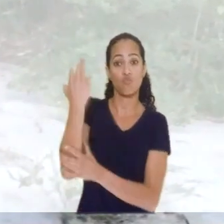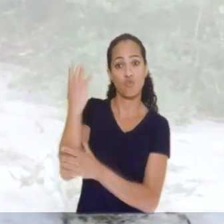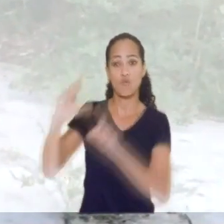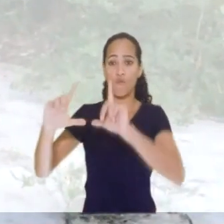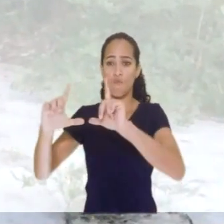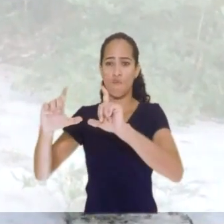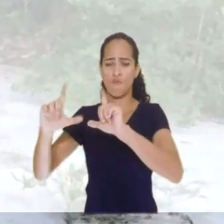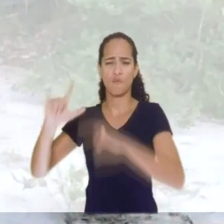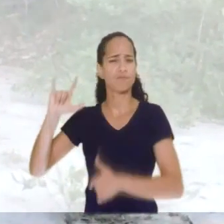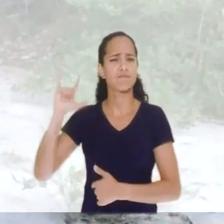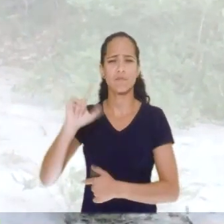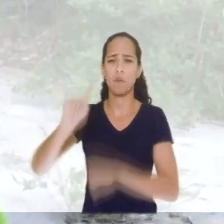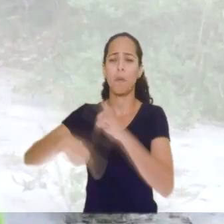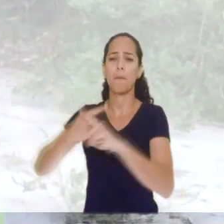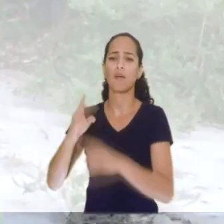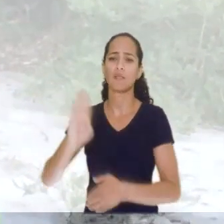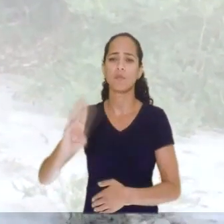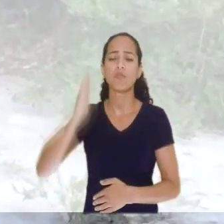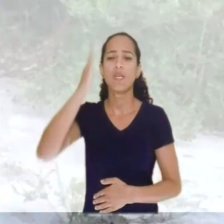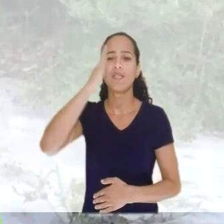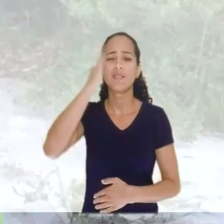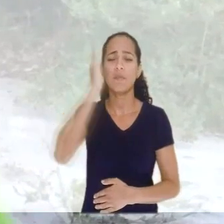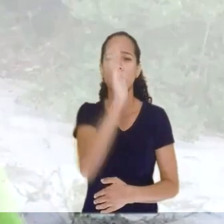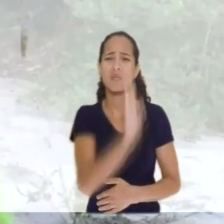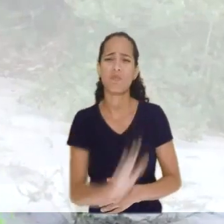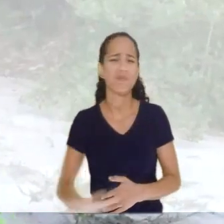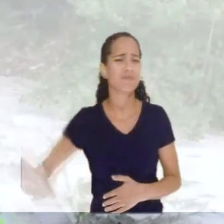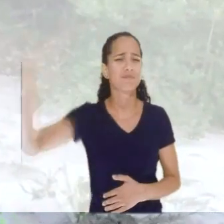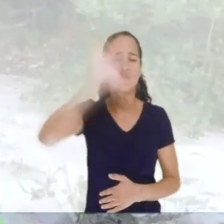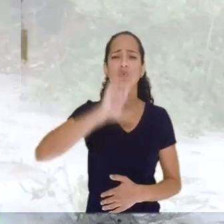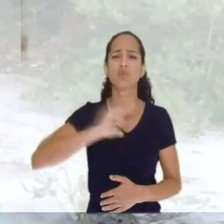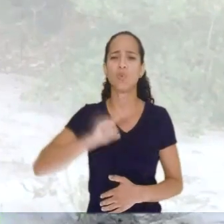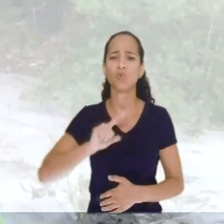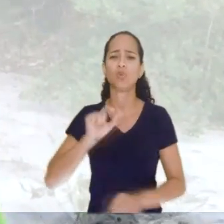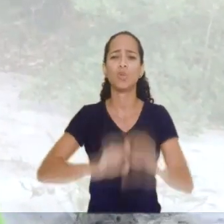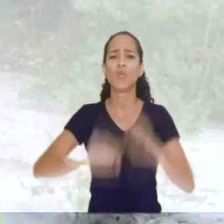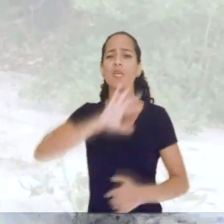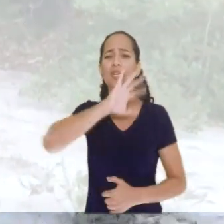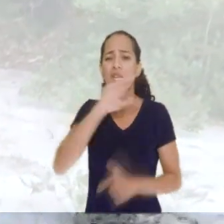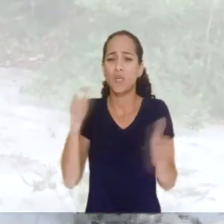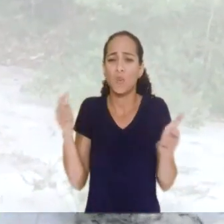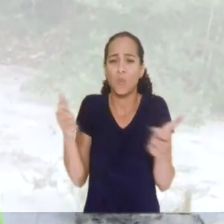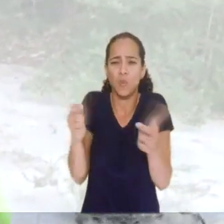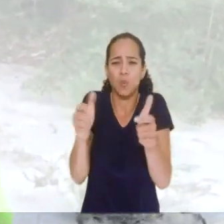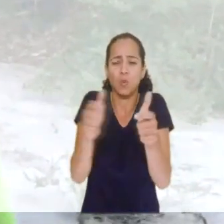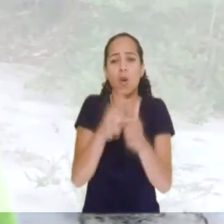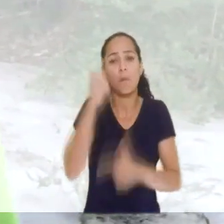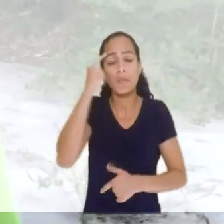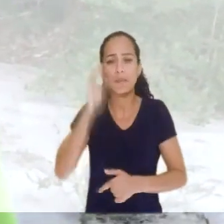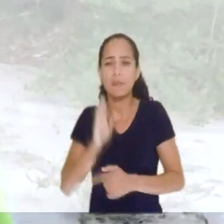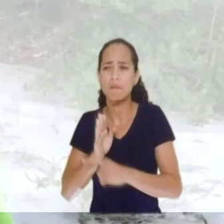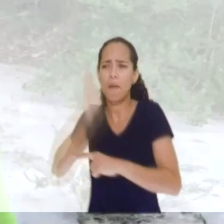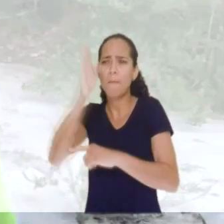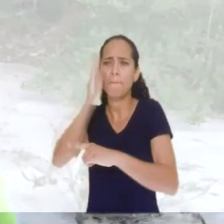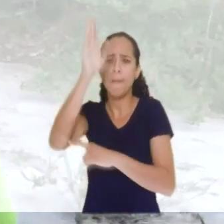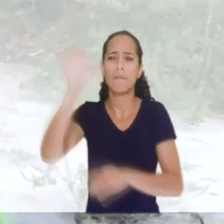fotografia, que é a minha paixão, com a biologia e de saber que tem várias espécies ameaçadas no Brasil todo. Então a ideia do projeto é viajar pelo Brasil